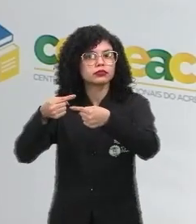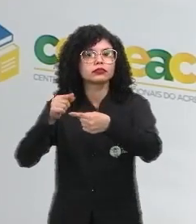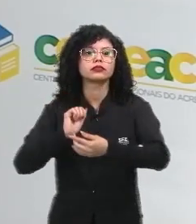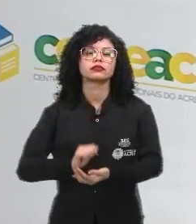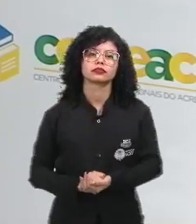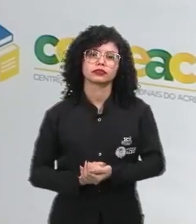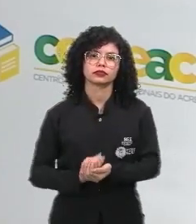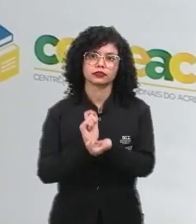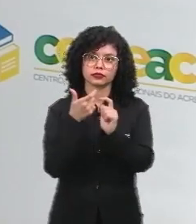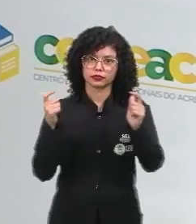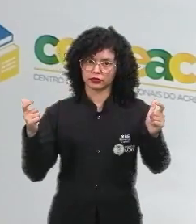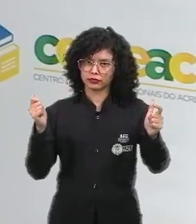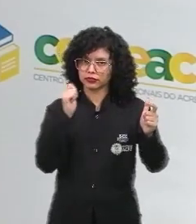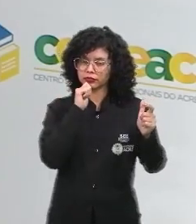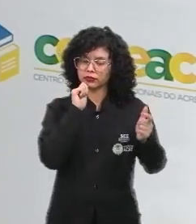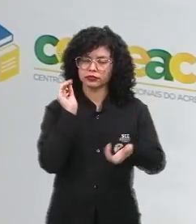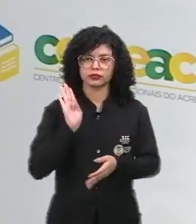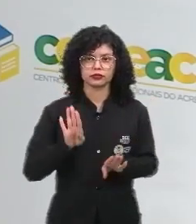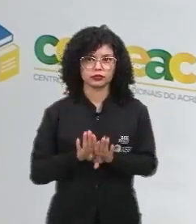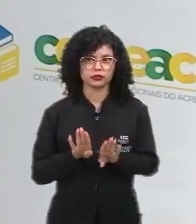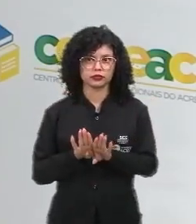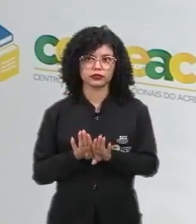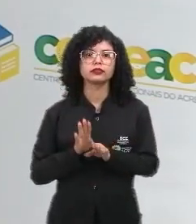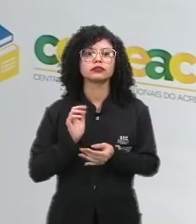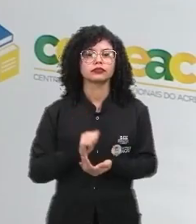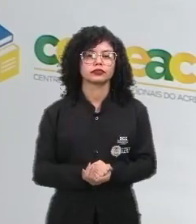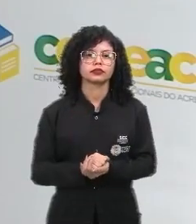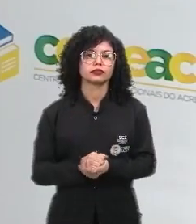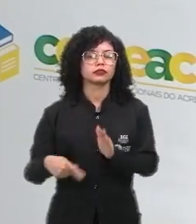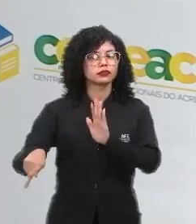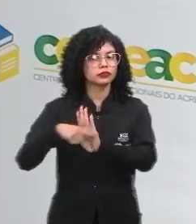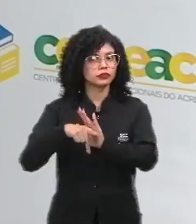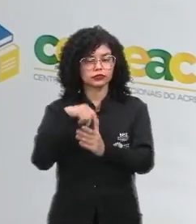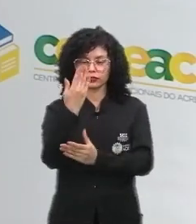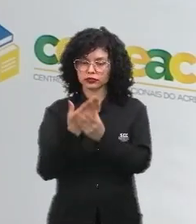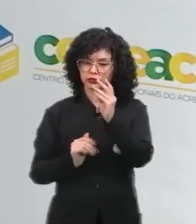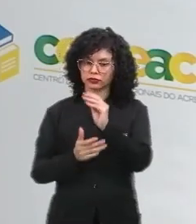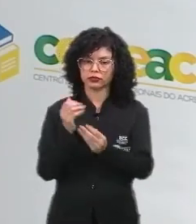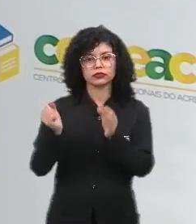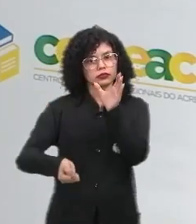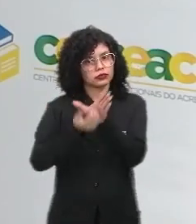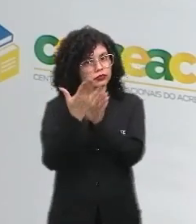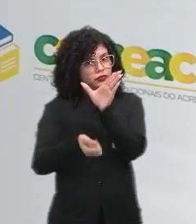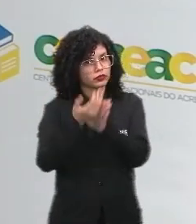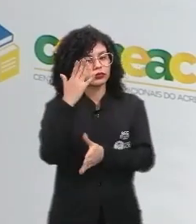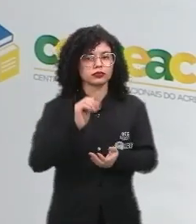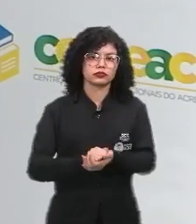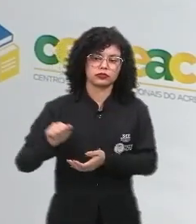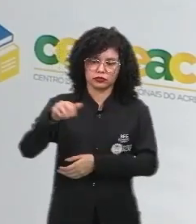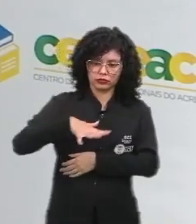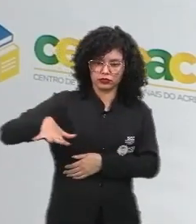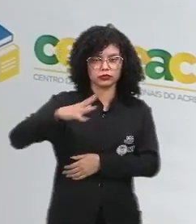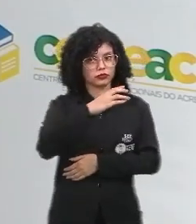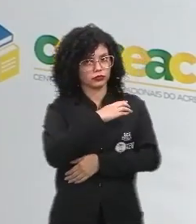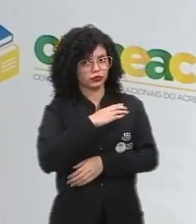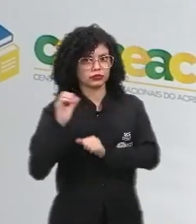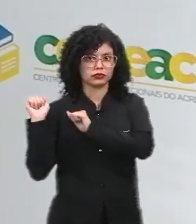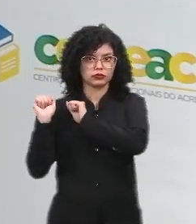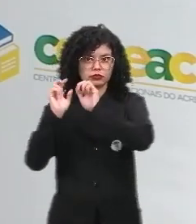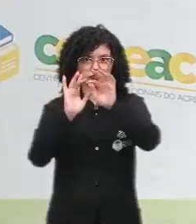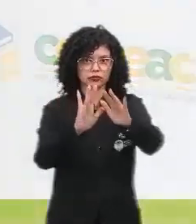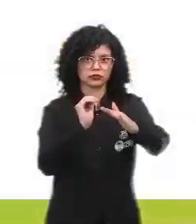de haver também mão de obra disponível, do campo para a cidade, houve muita